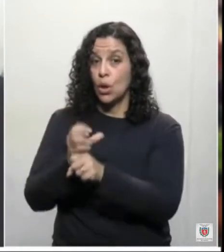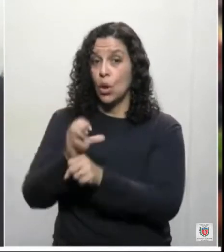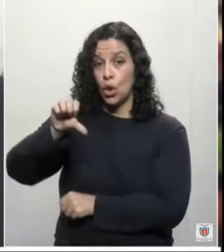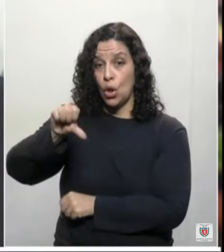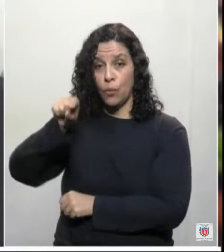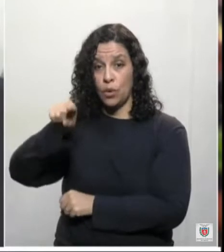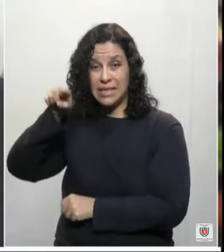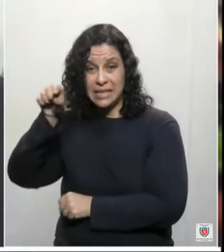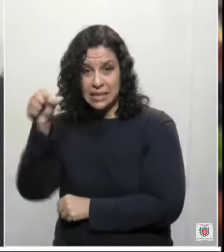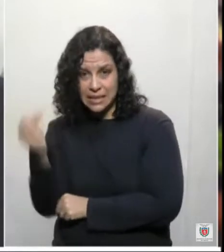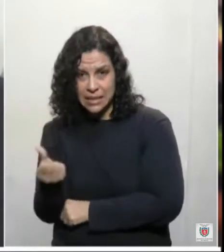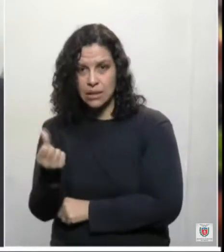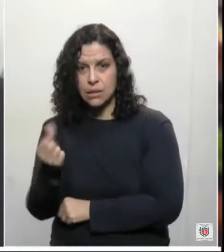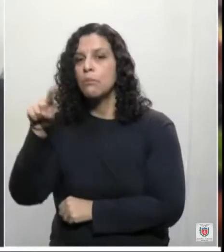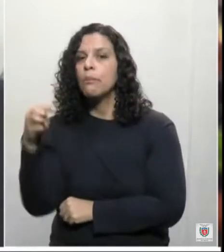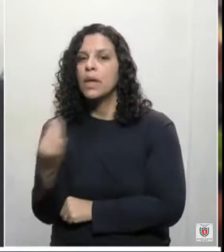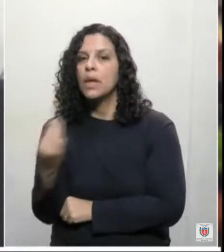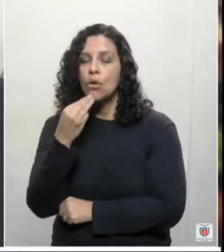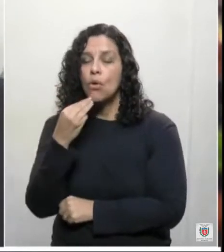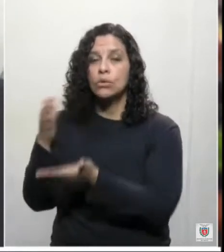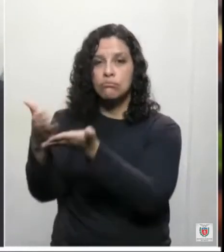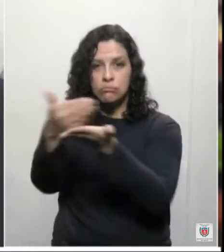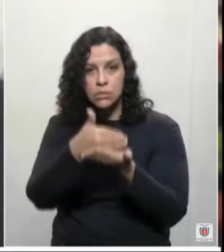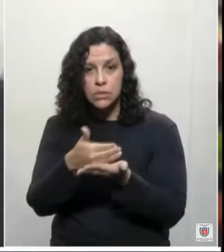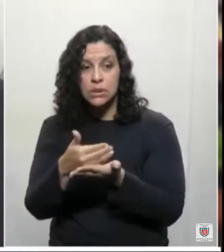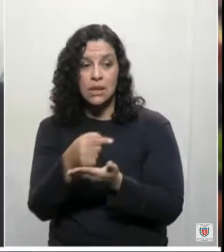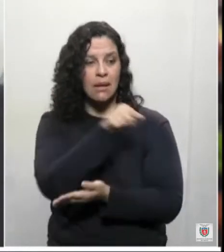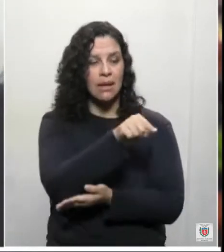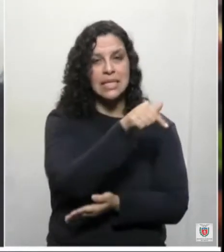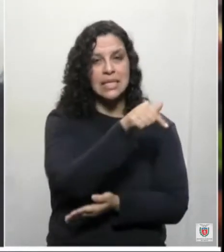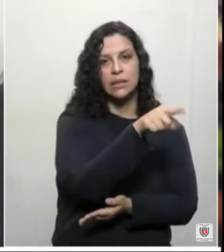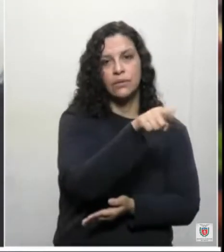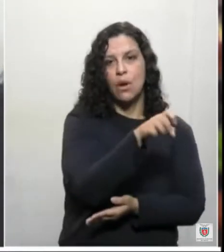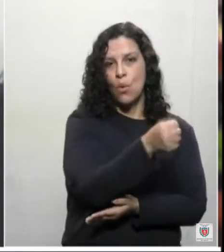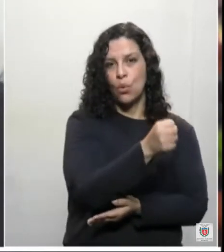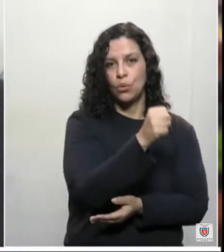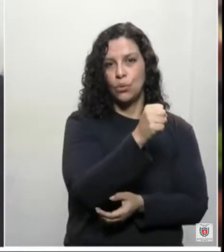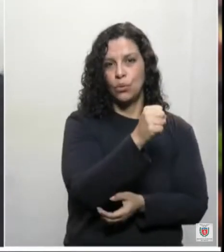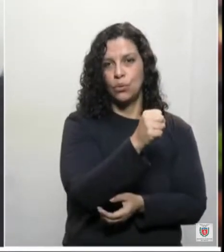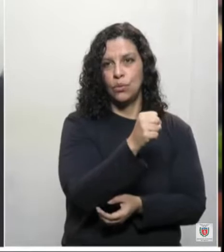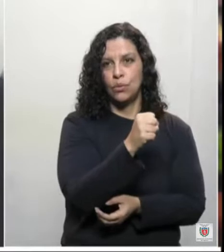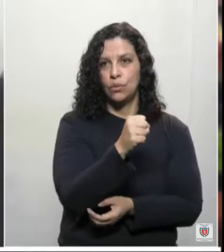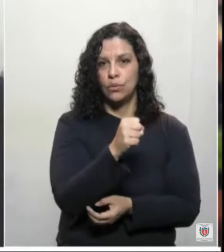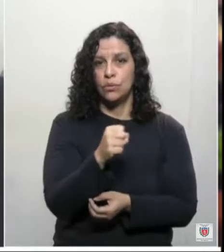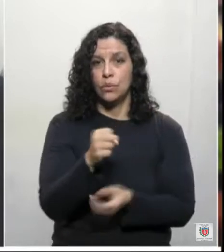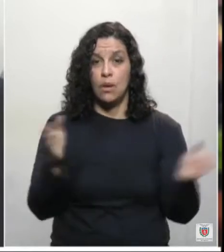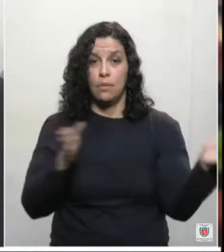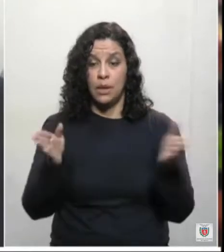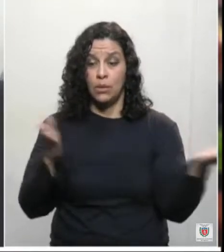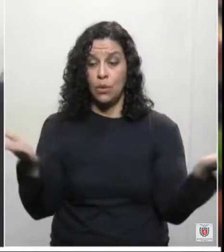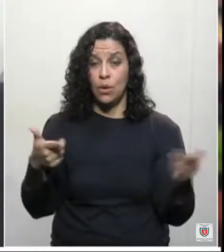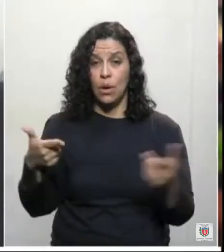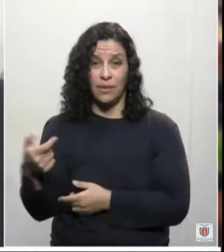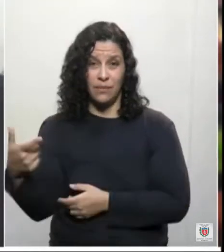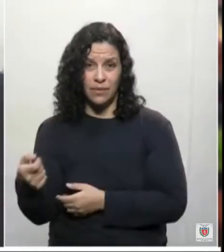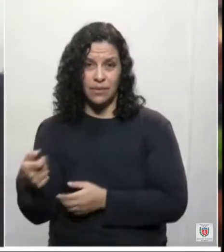bilhões arrecadados no primeiro bimestre de 2019 contra 7,8 no mesmo período deste